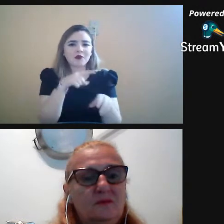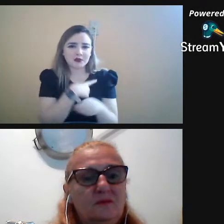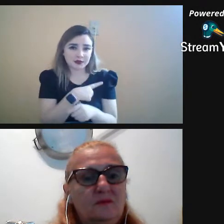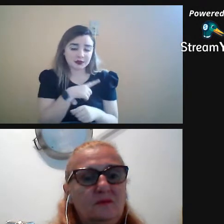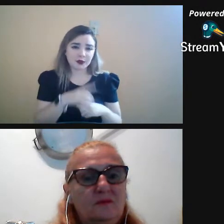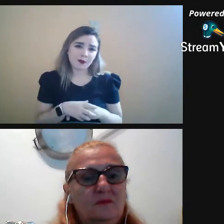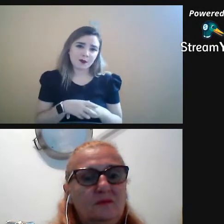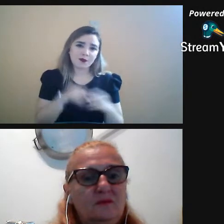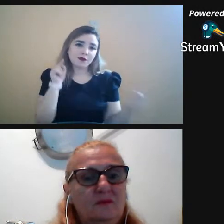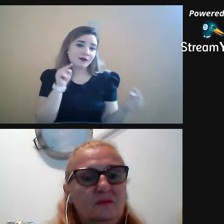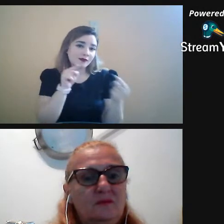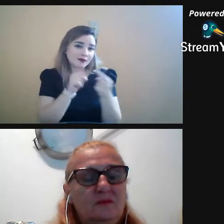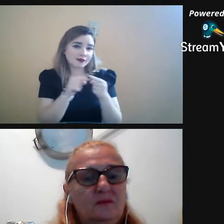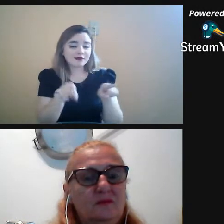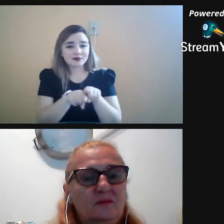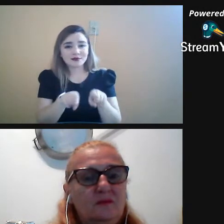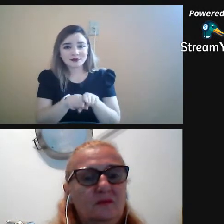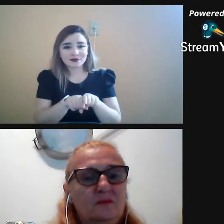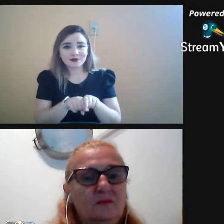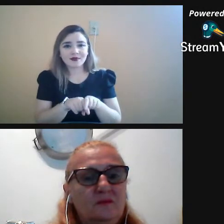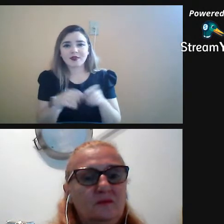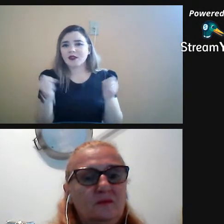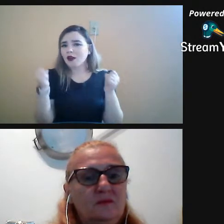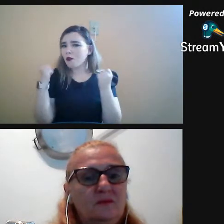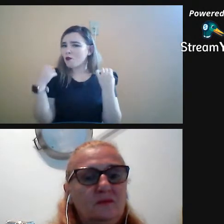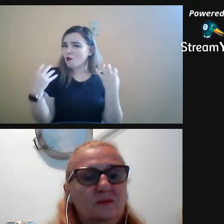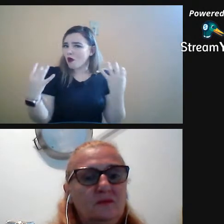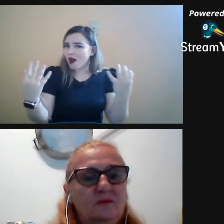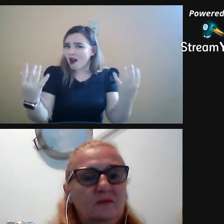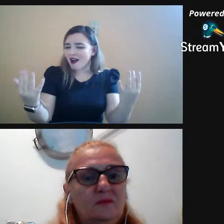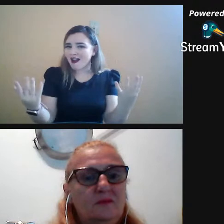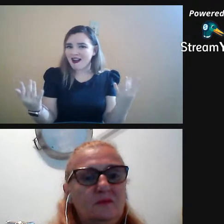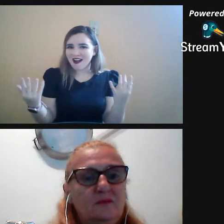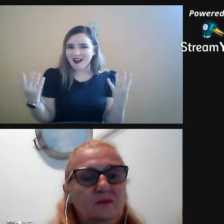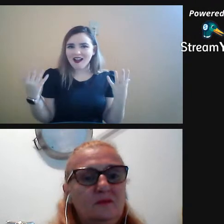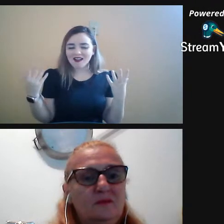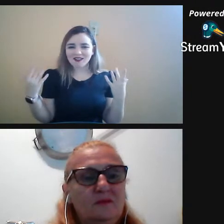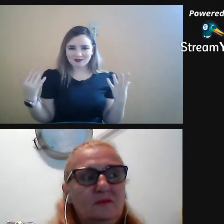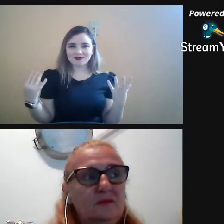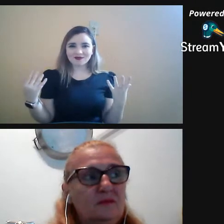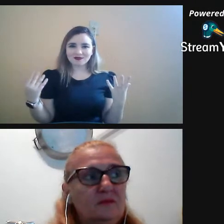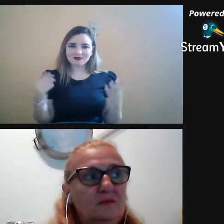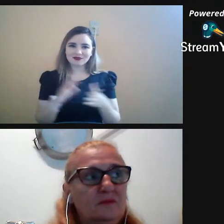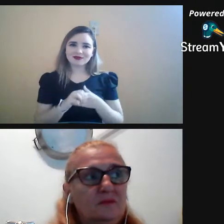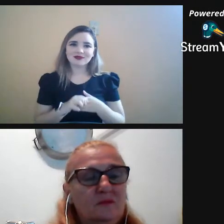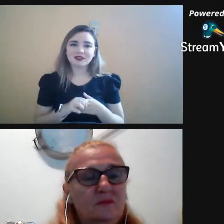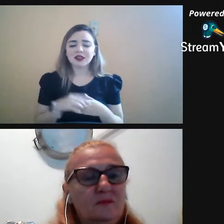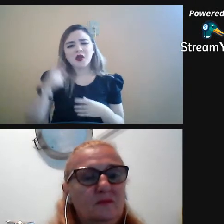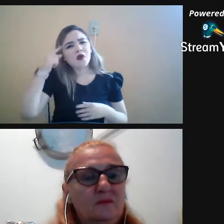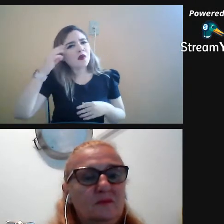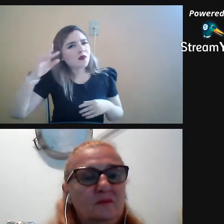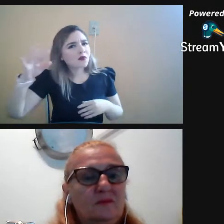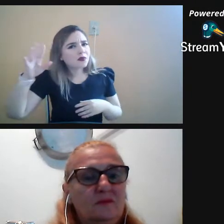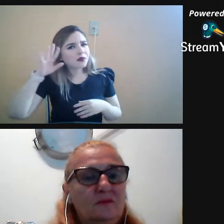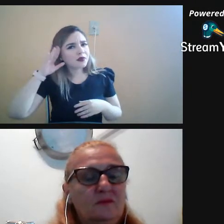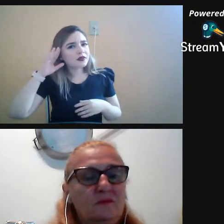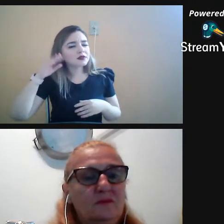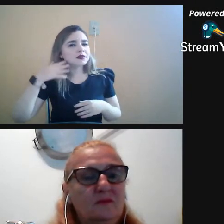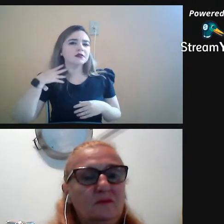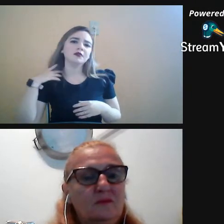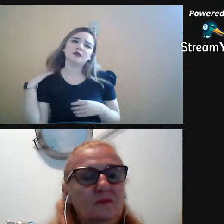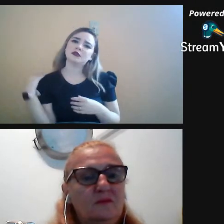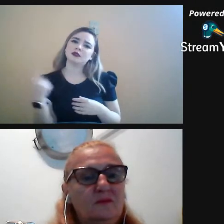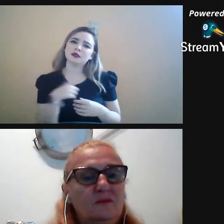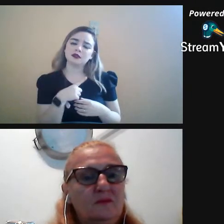se relacionam também com o ambiente. Então, quando eu penso na relação dos